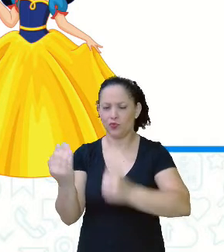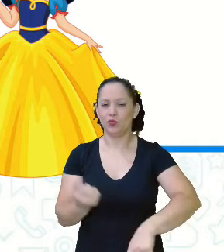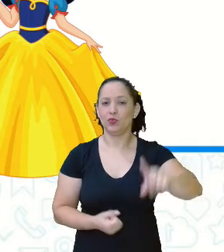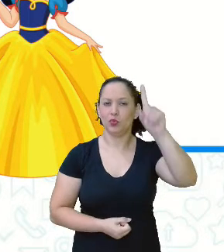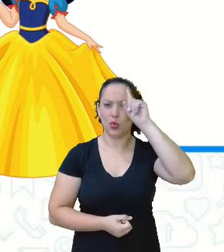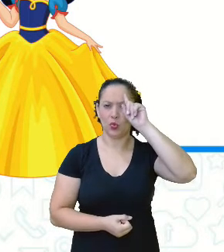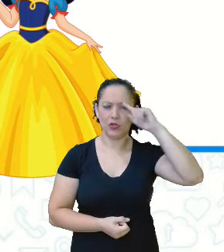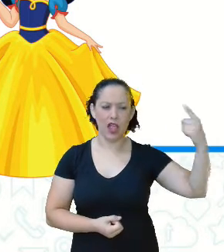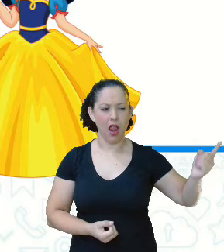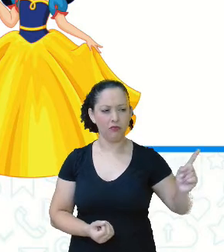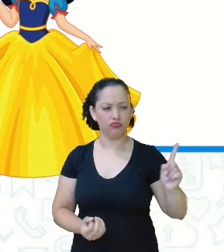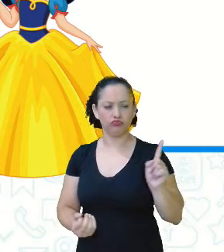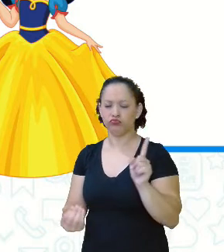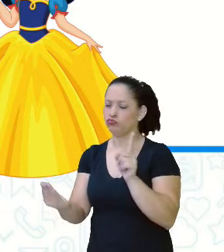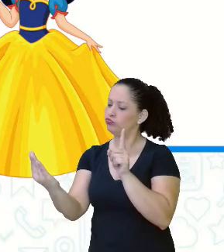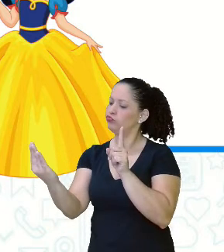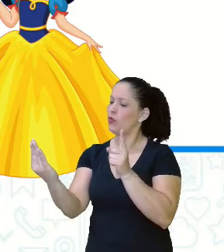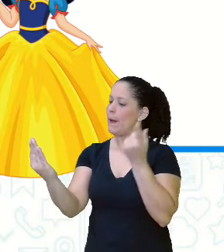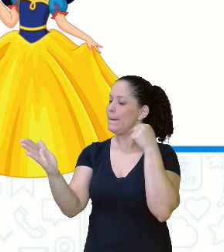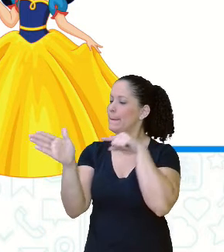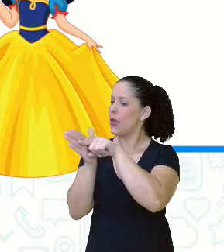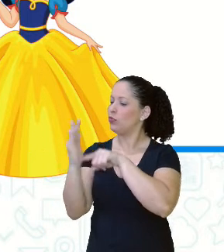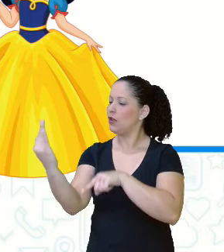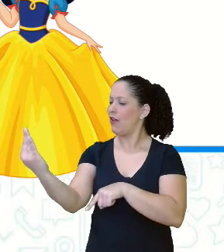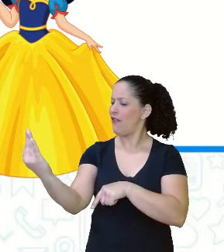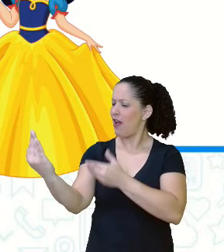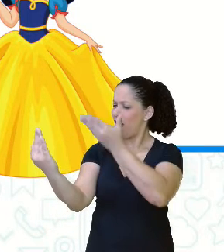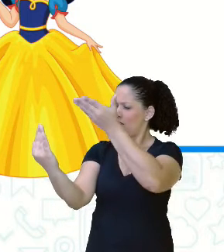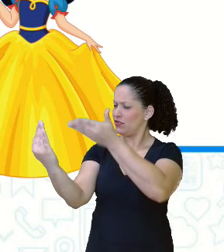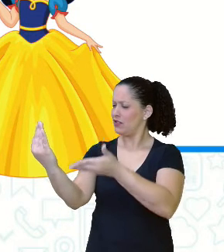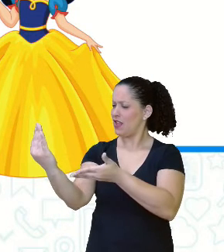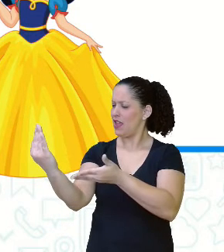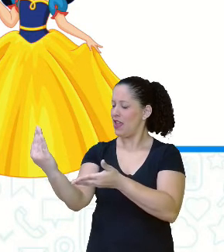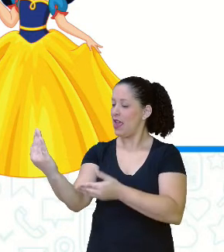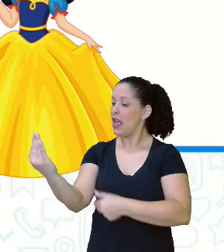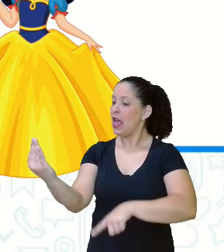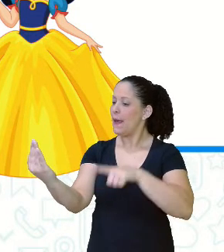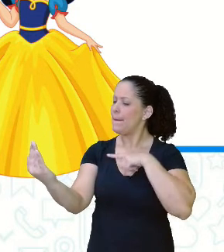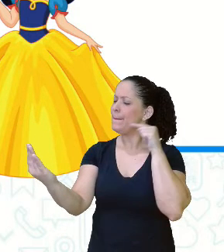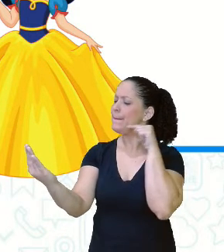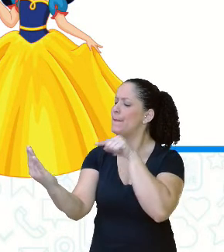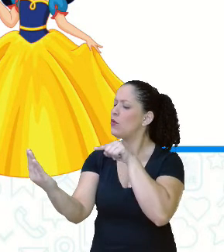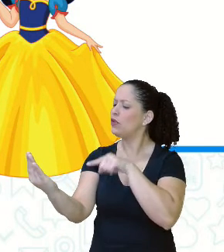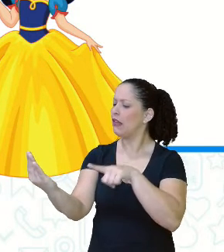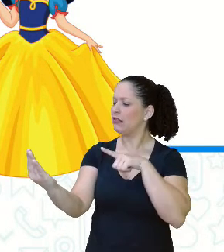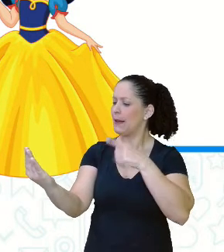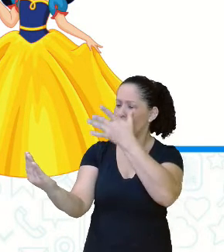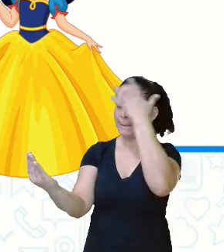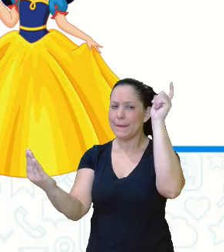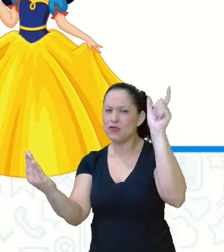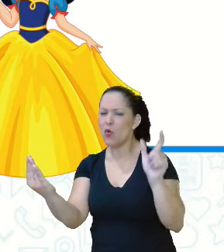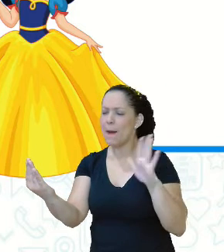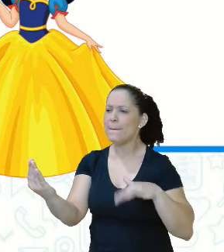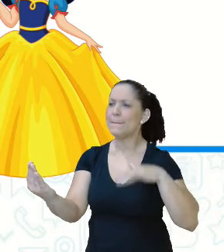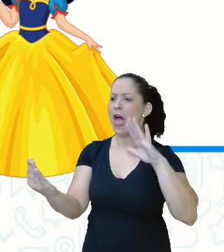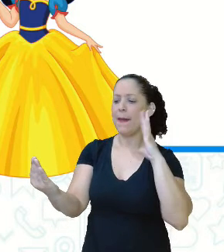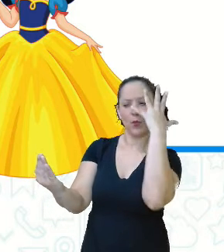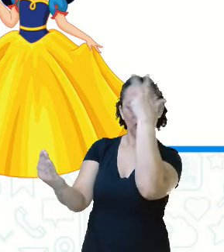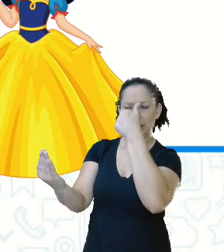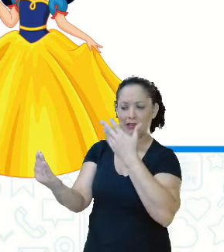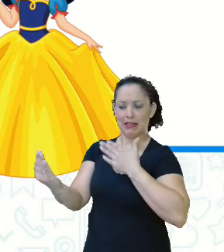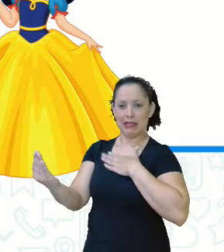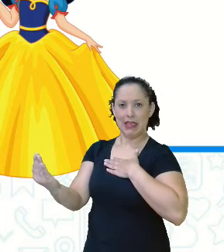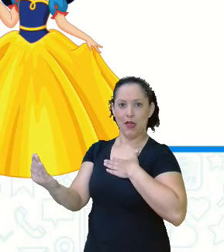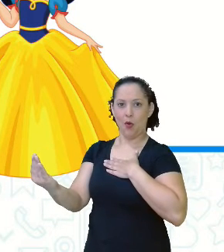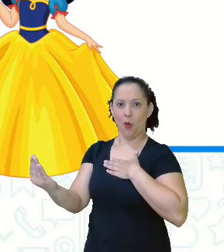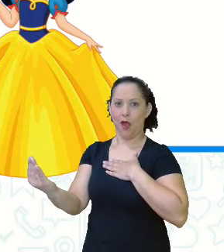má perguntava ao espelho: espelho, espelho meu, há alguém mais bela do que eu? E o espelho dizia: tu